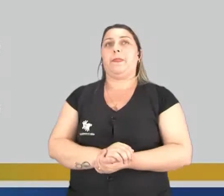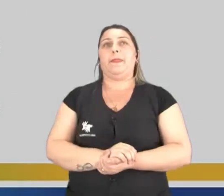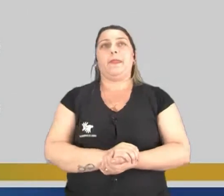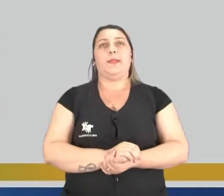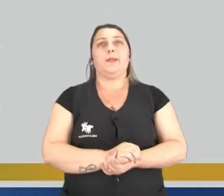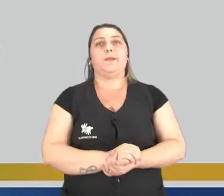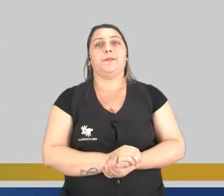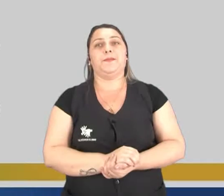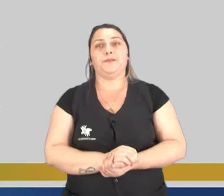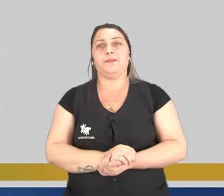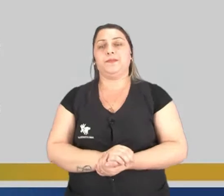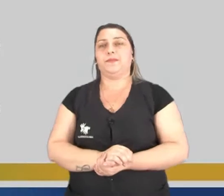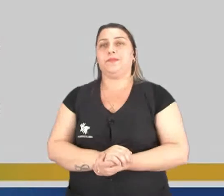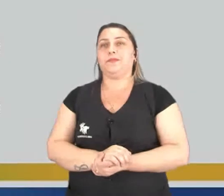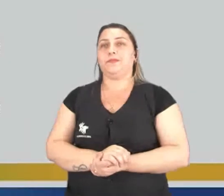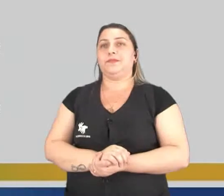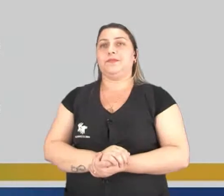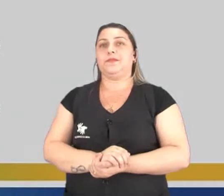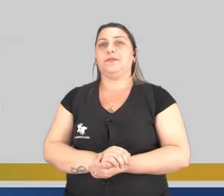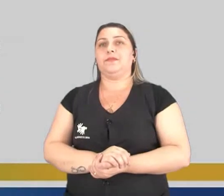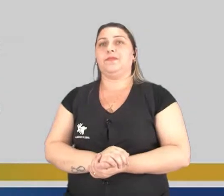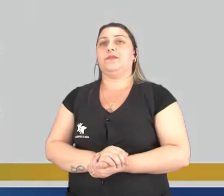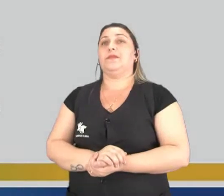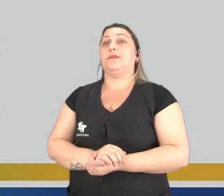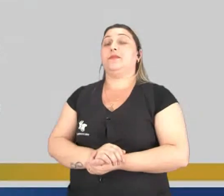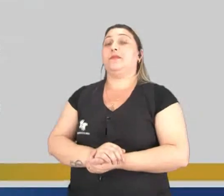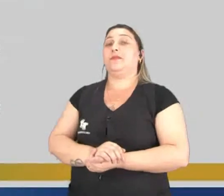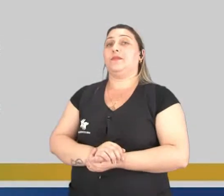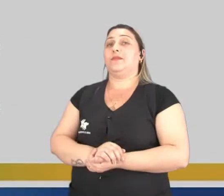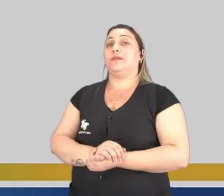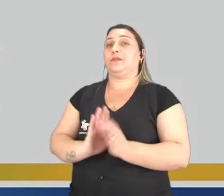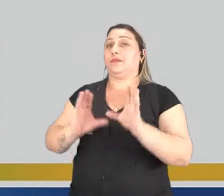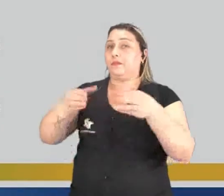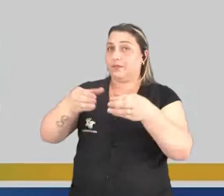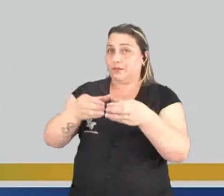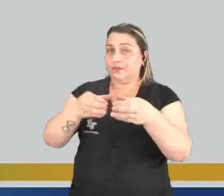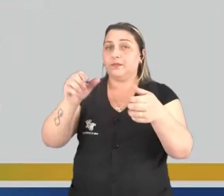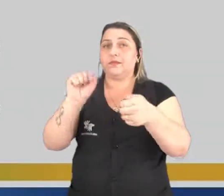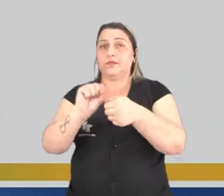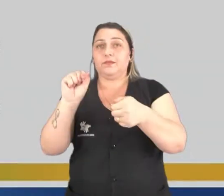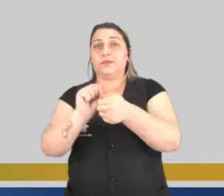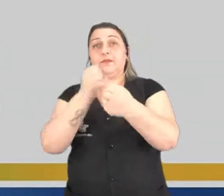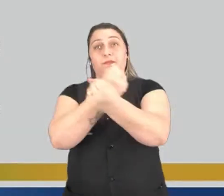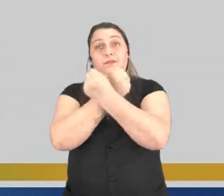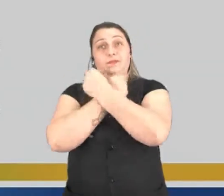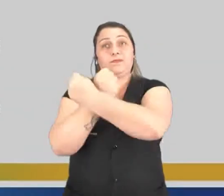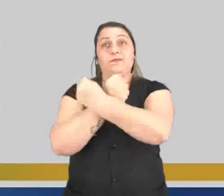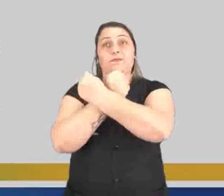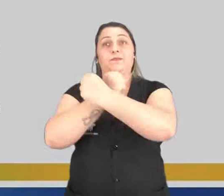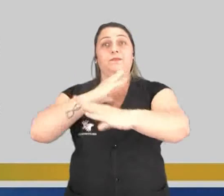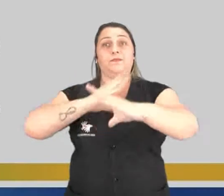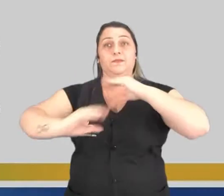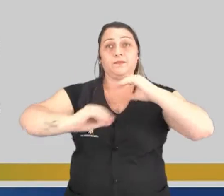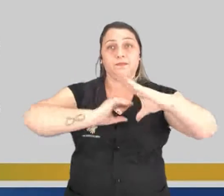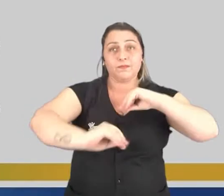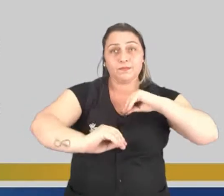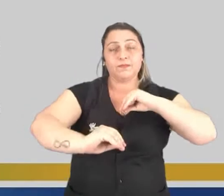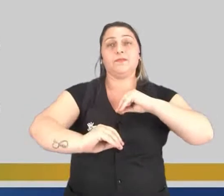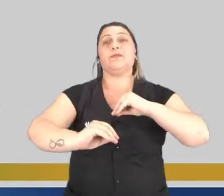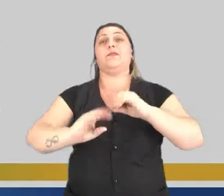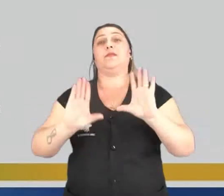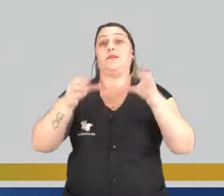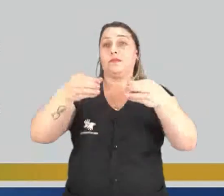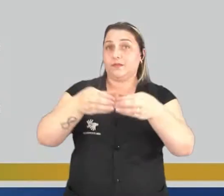quilombolas. Gente, os quilombolas, eles são descendentes remanescentes de comunidades formadas pelos escravos fugitivos, né?